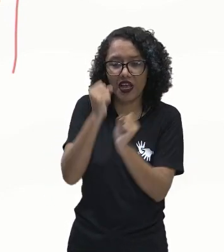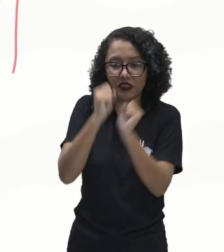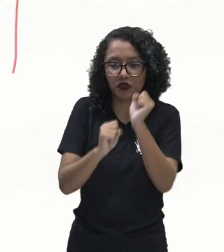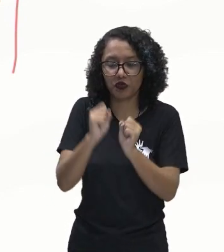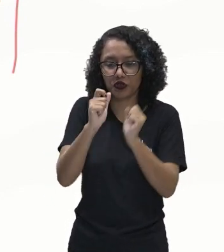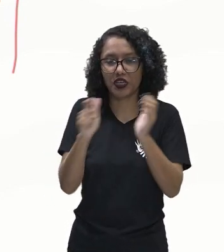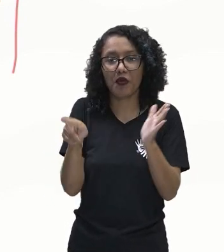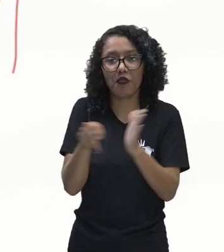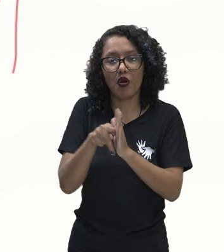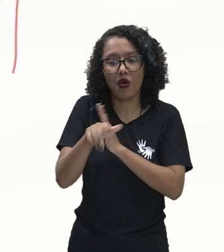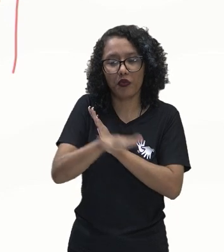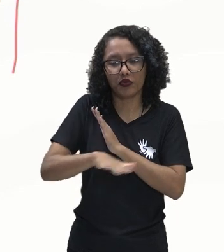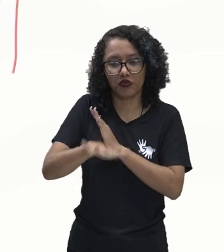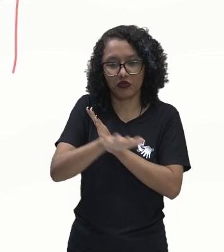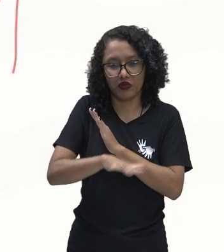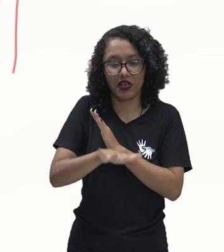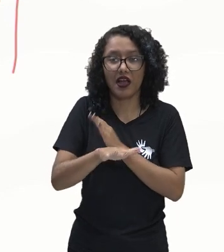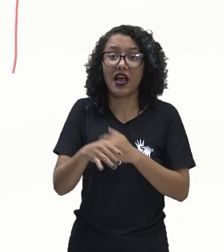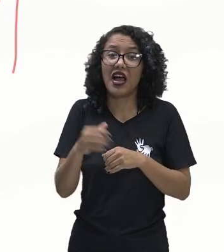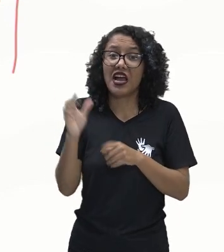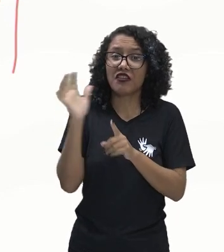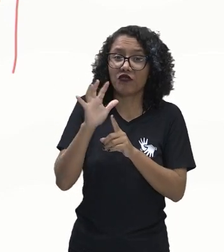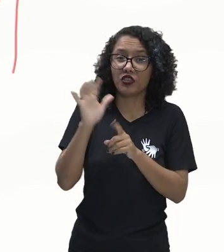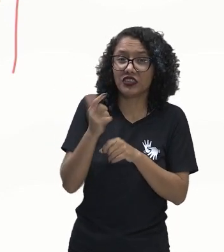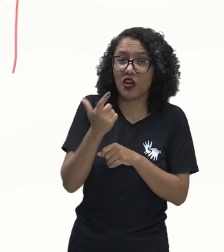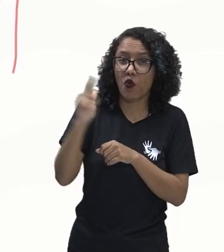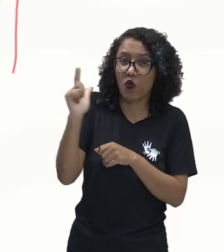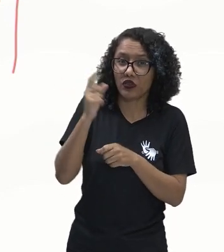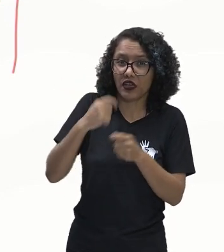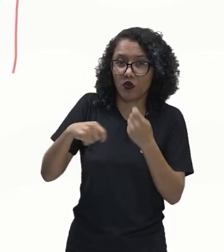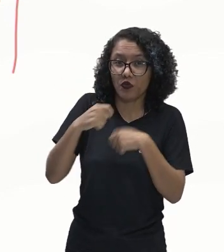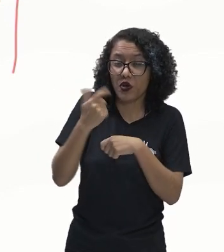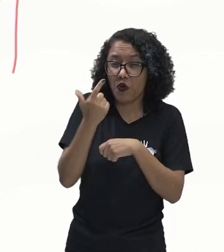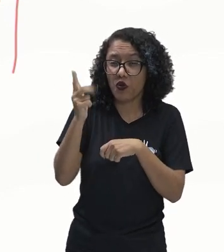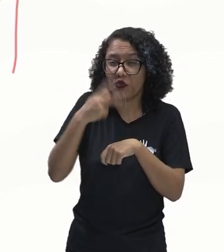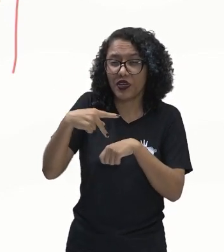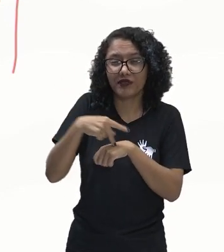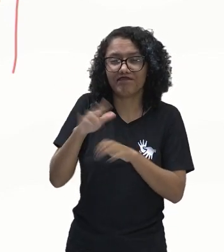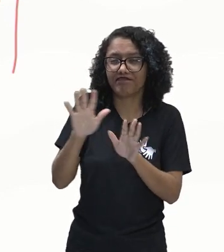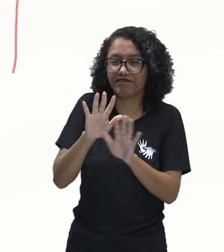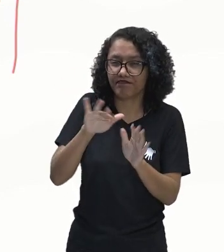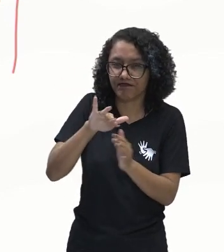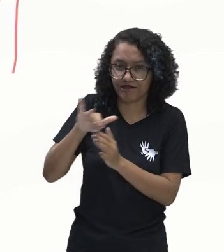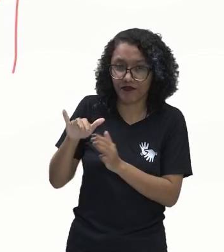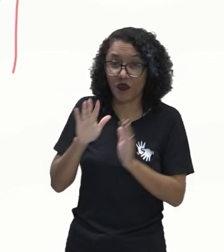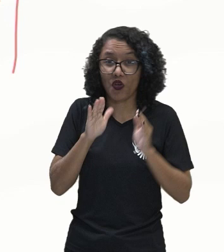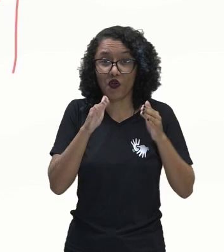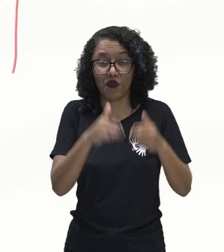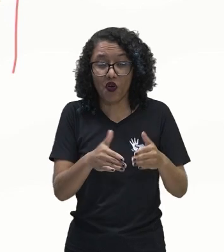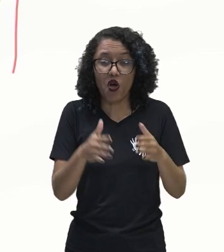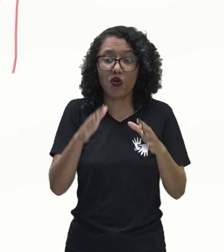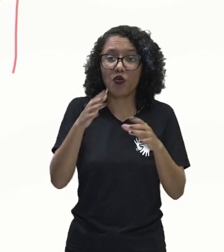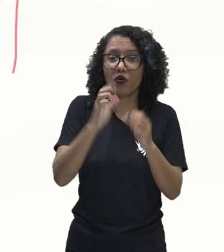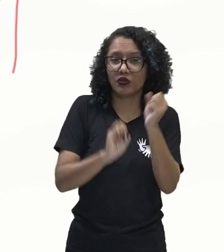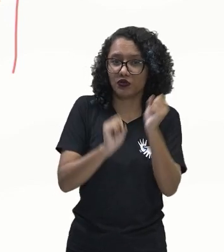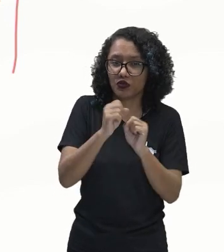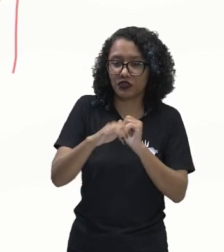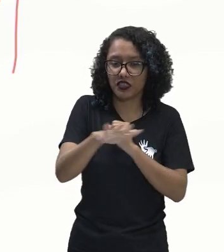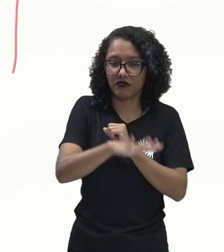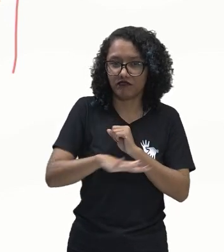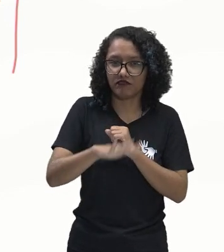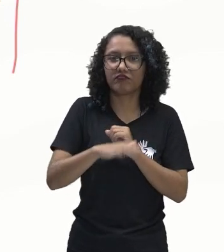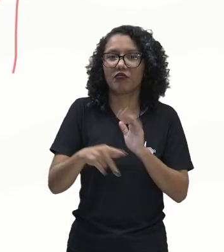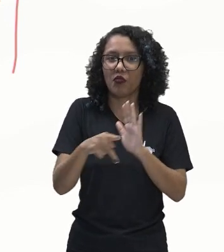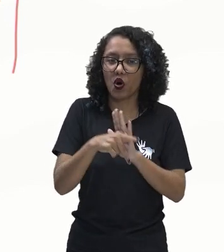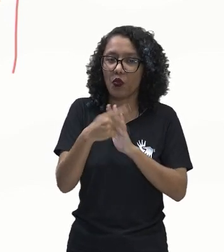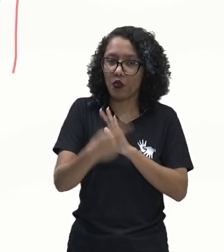tivesse ali interferência do mercado internacional, certo? Dentro desse contexto, nós vamos observar a